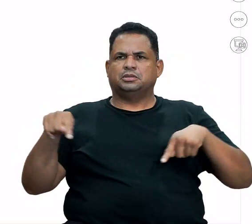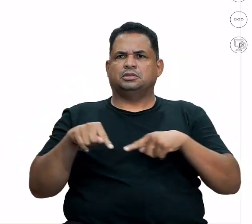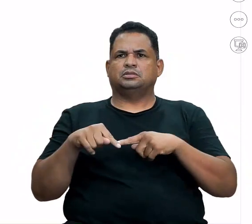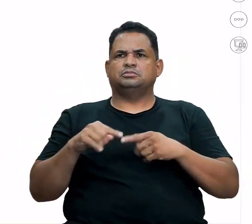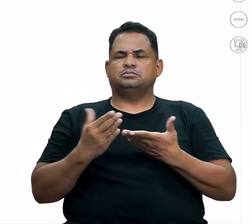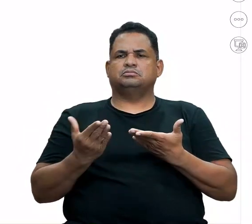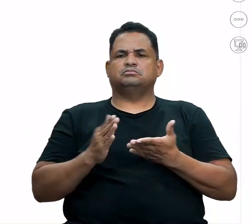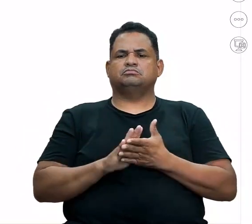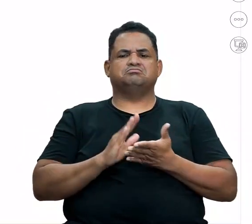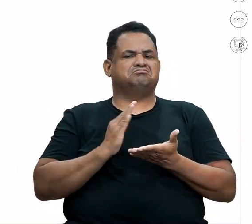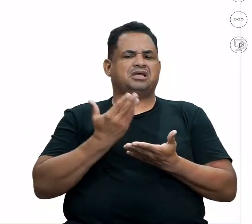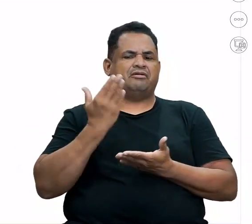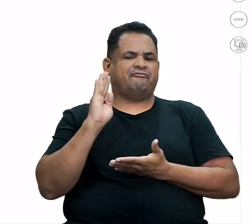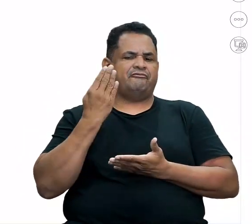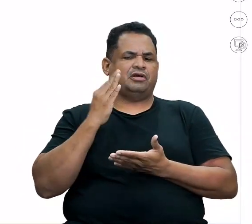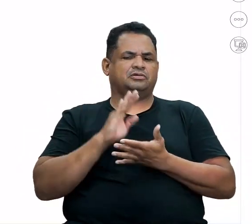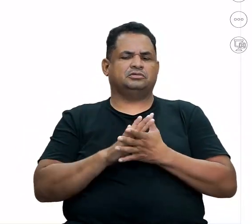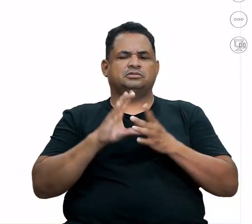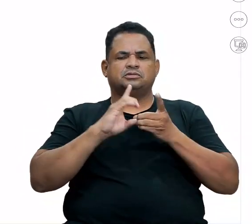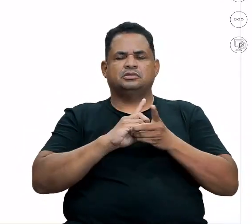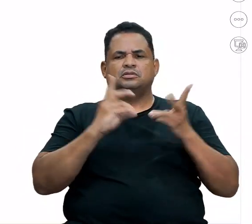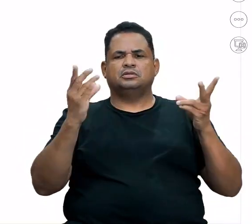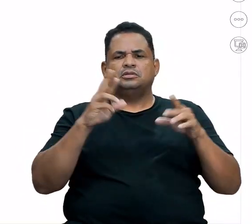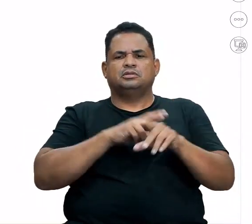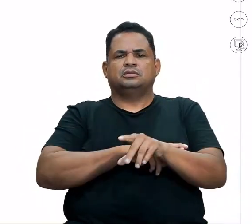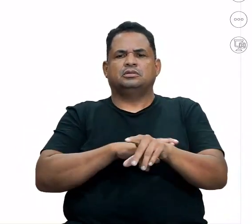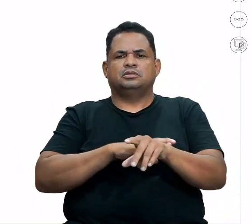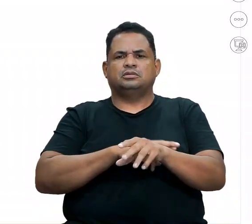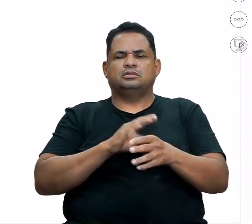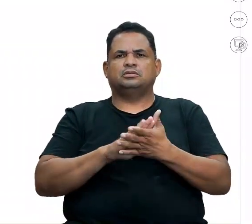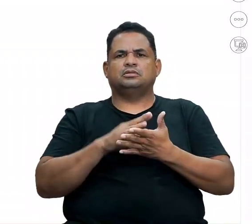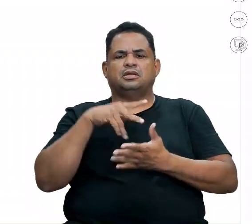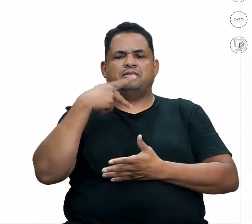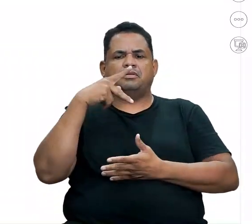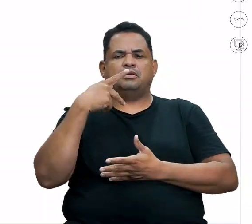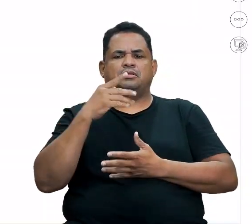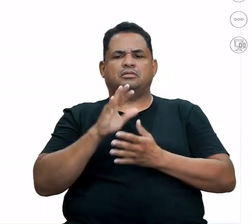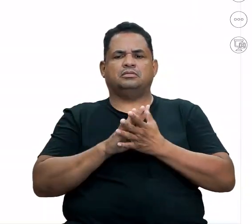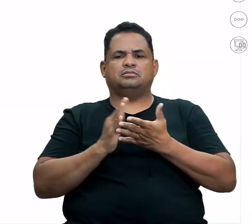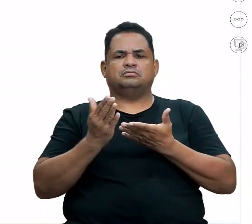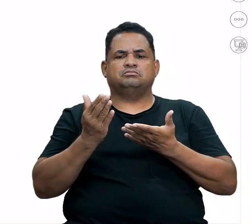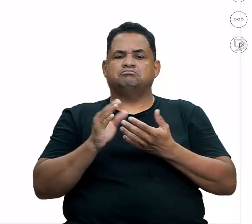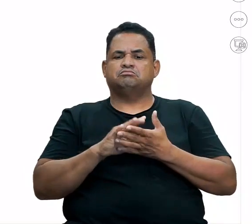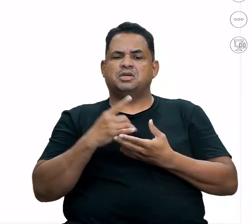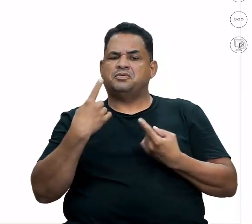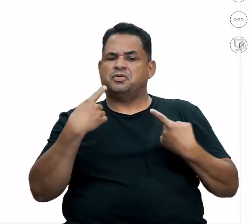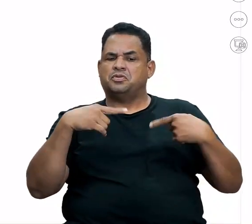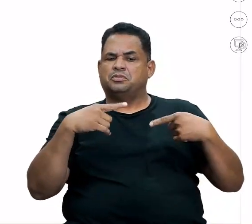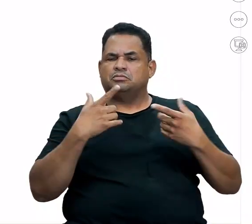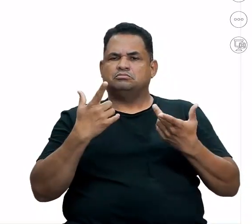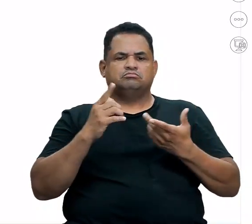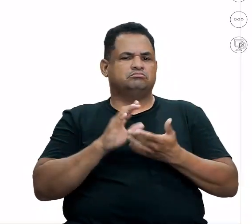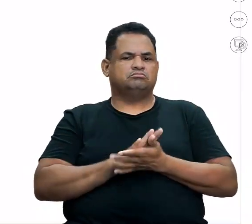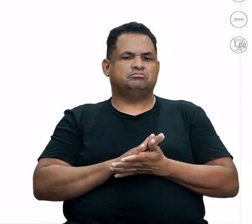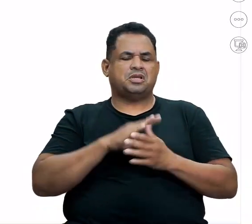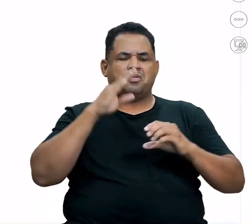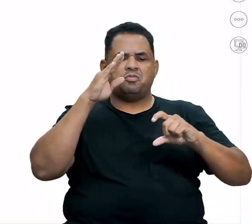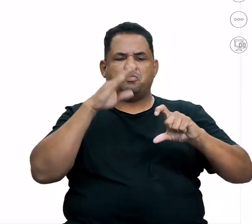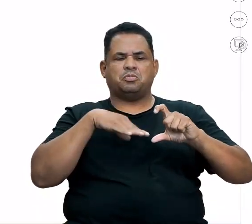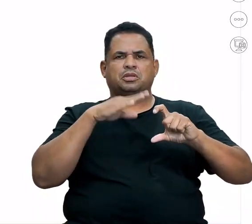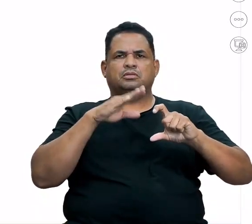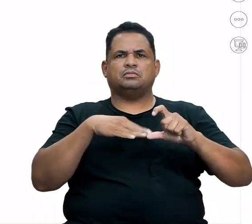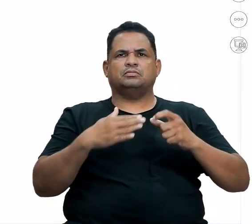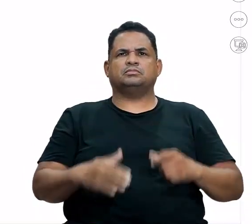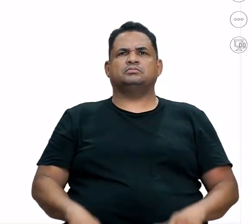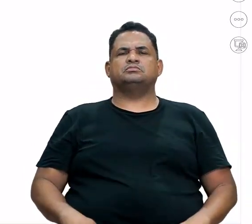falsa democracia racial. Essa democracia que o Freire falava foi rebatida e foi considerada um mito, né? Um mito.